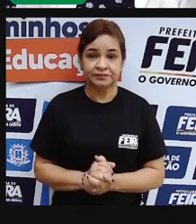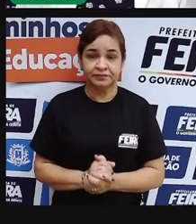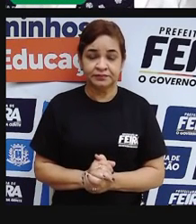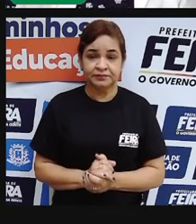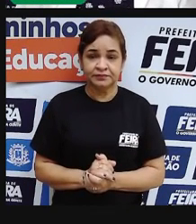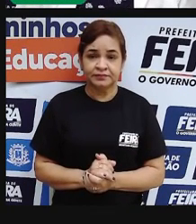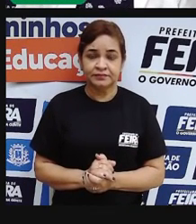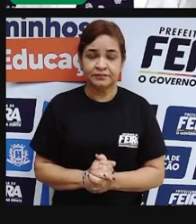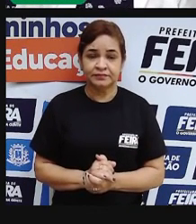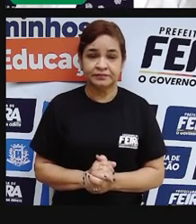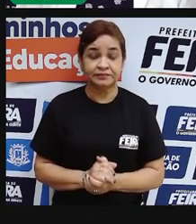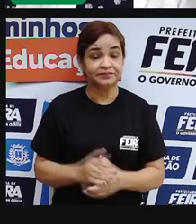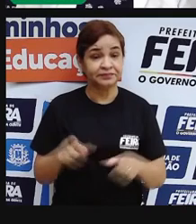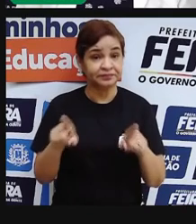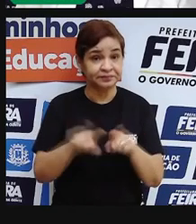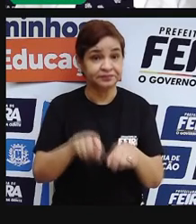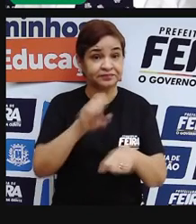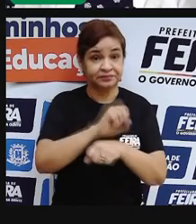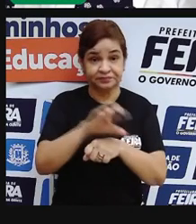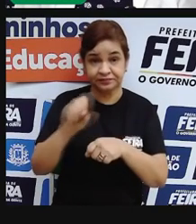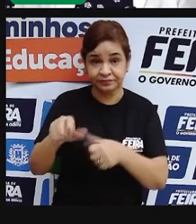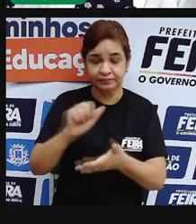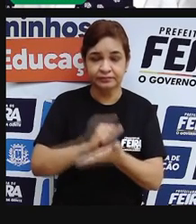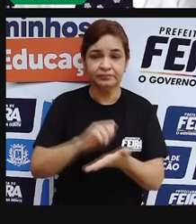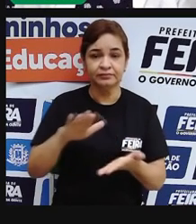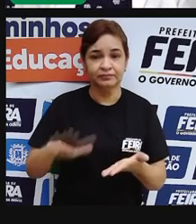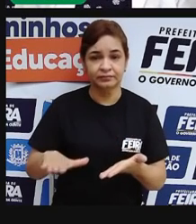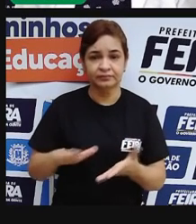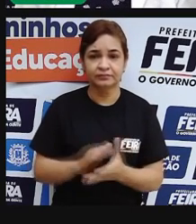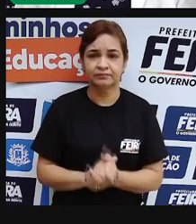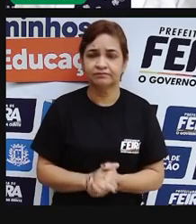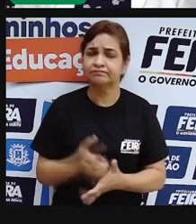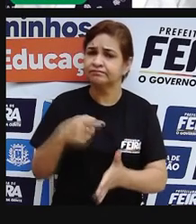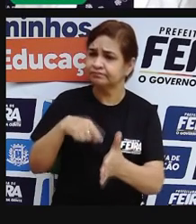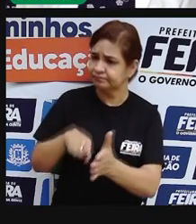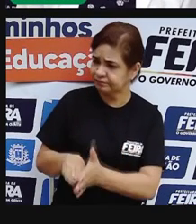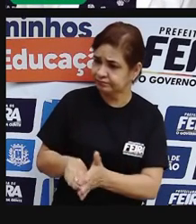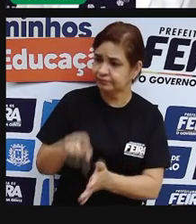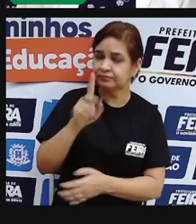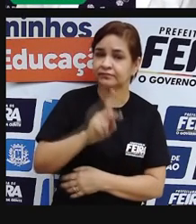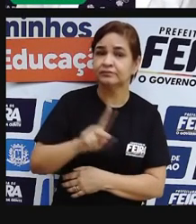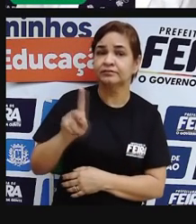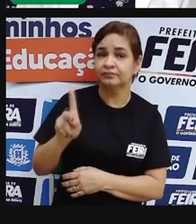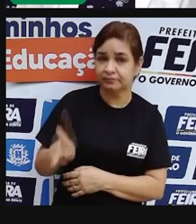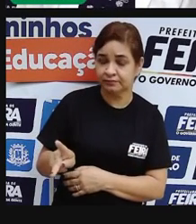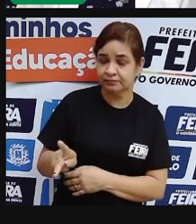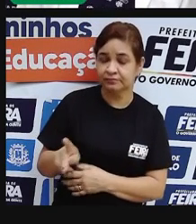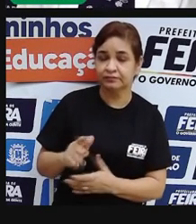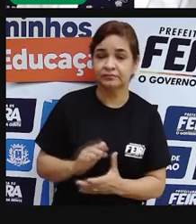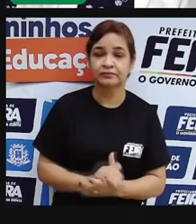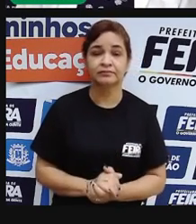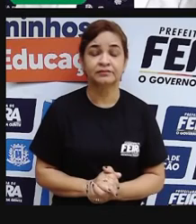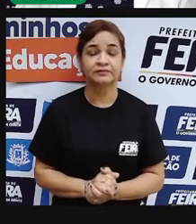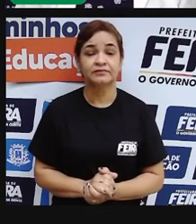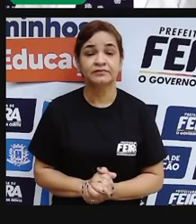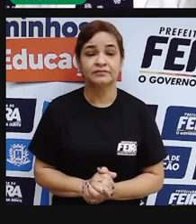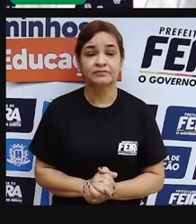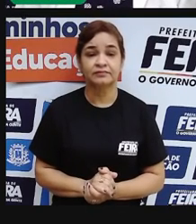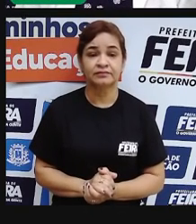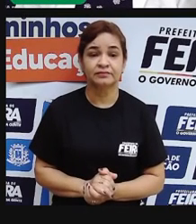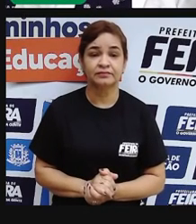e como sugestão de atividade a pergunta o seu professor a sua professora né